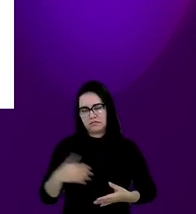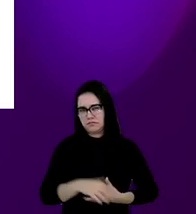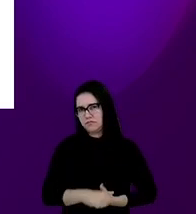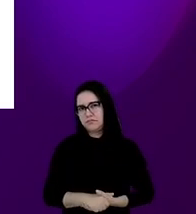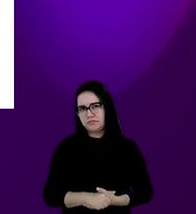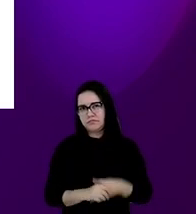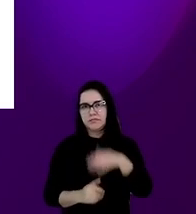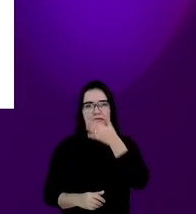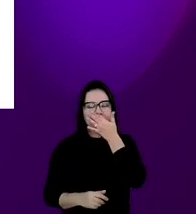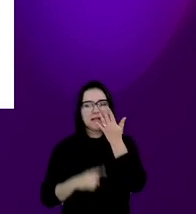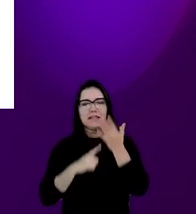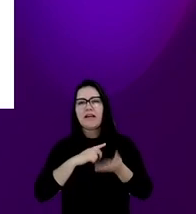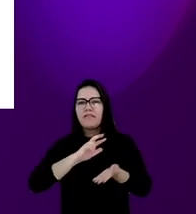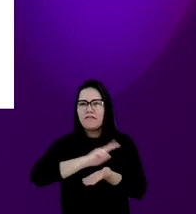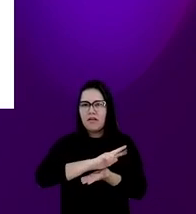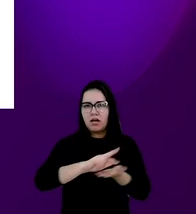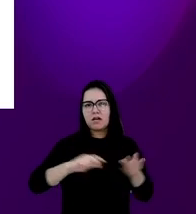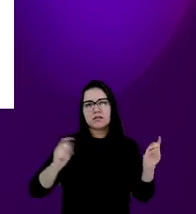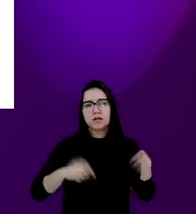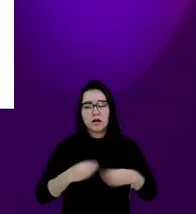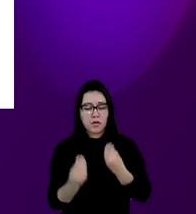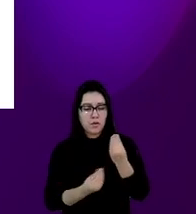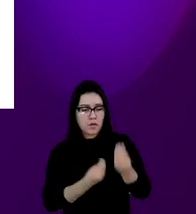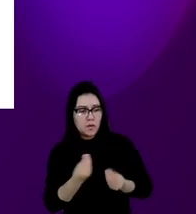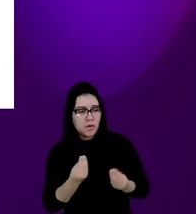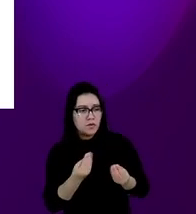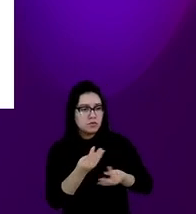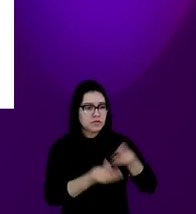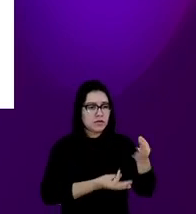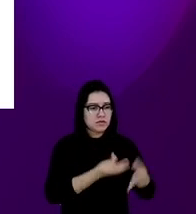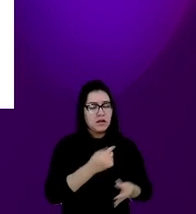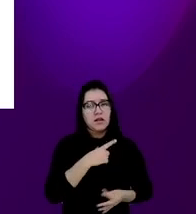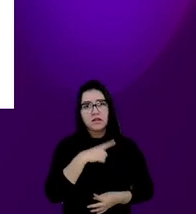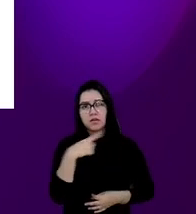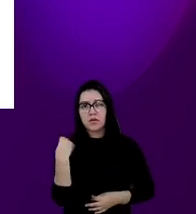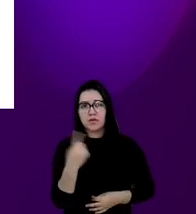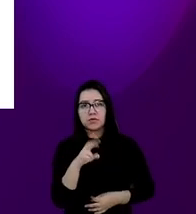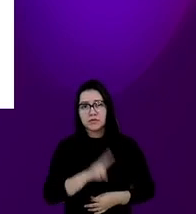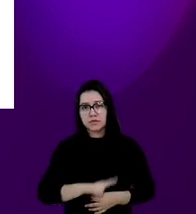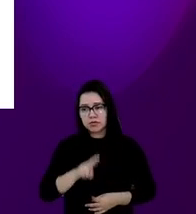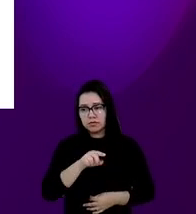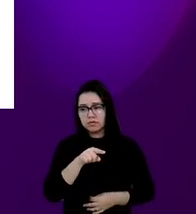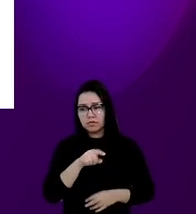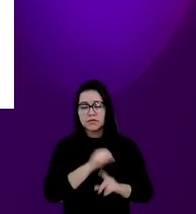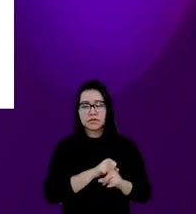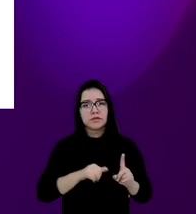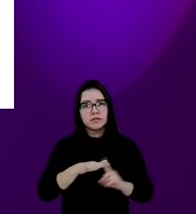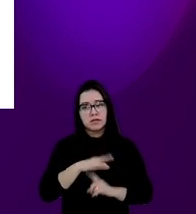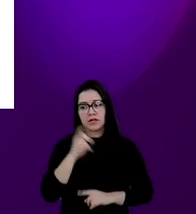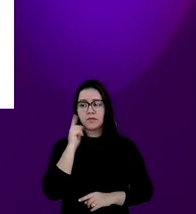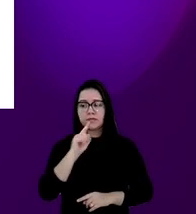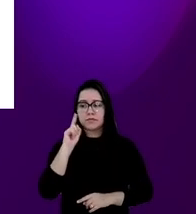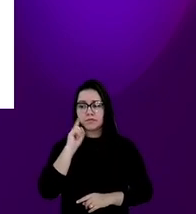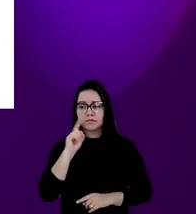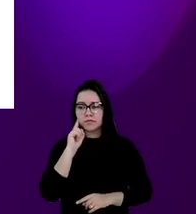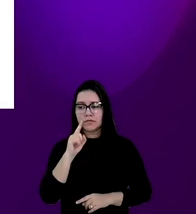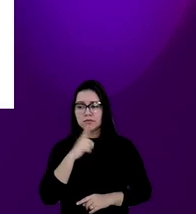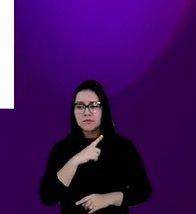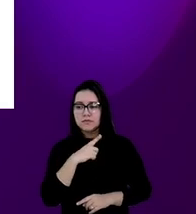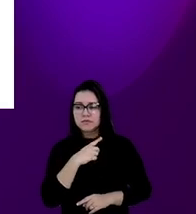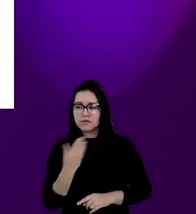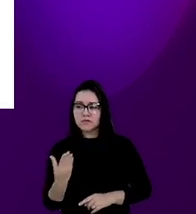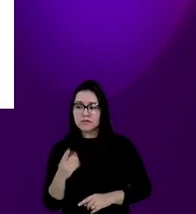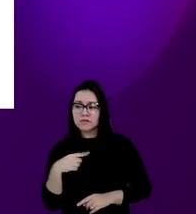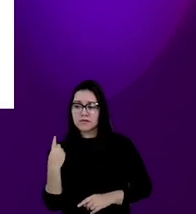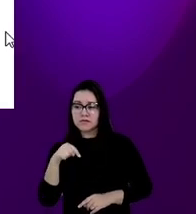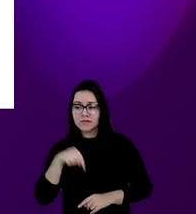vários esquemas de como tratar. A gente utiliza aqui o da Sociedade Americana de Transplantes e nós aqui